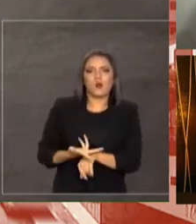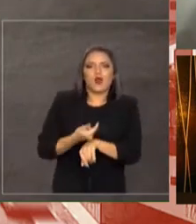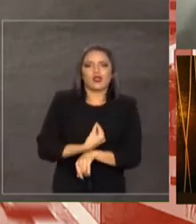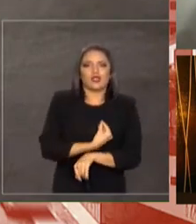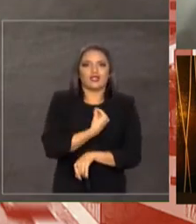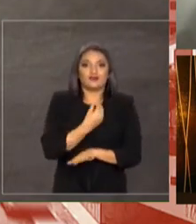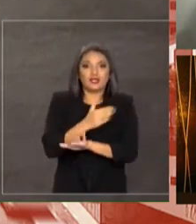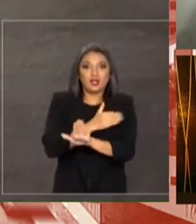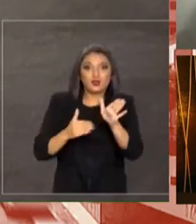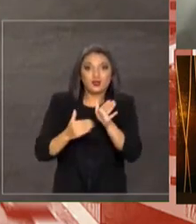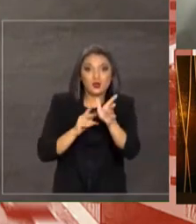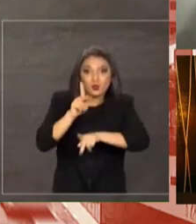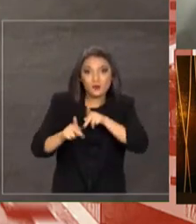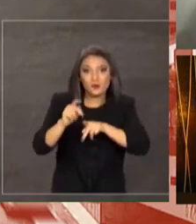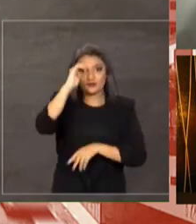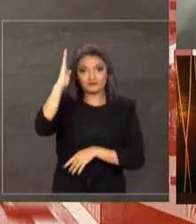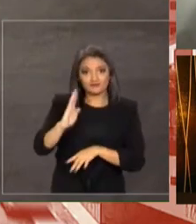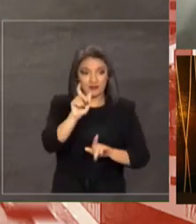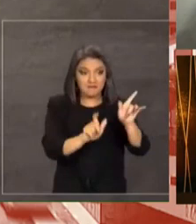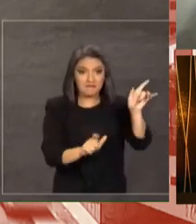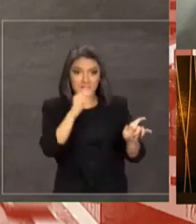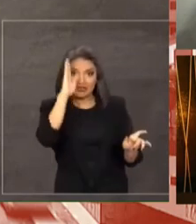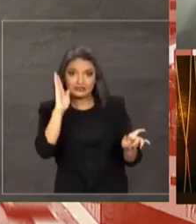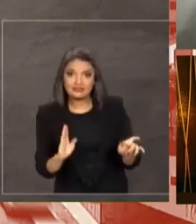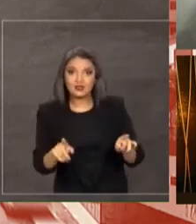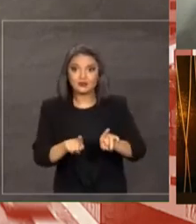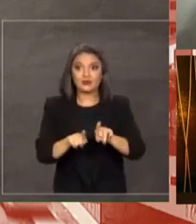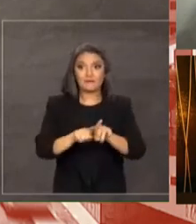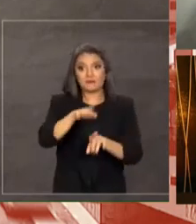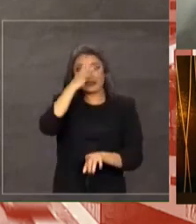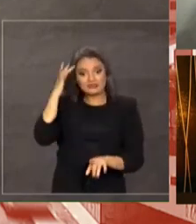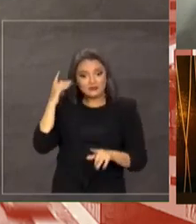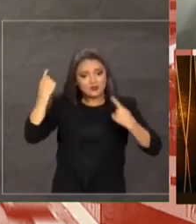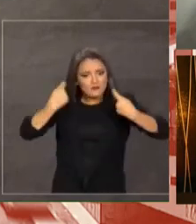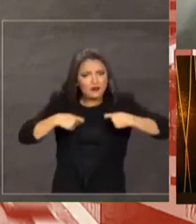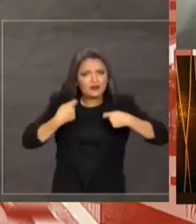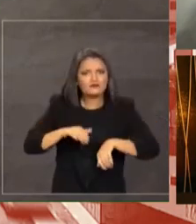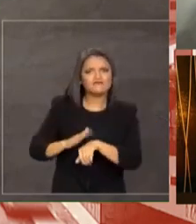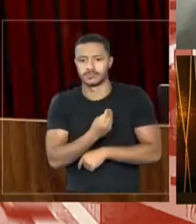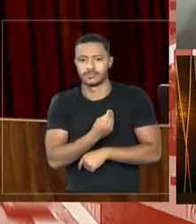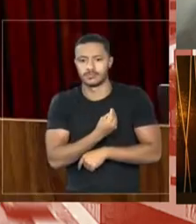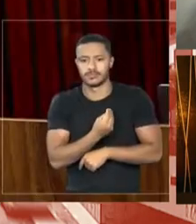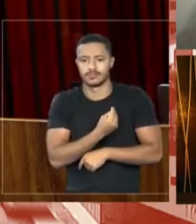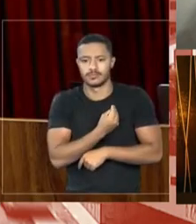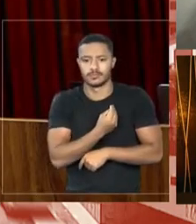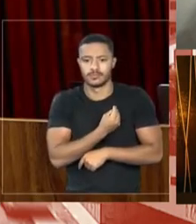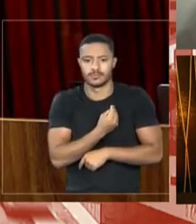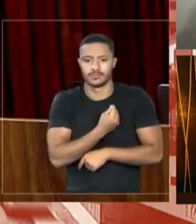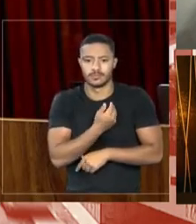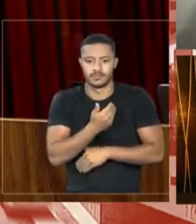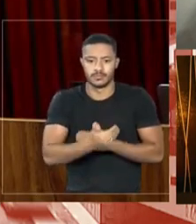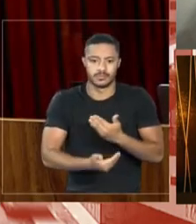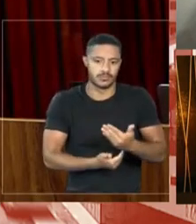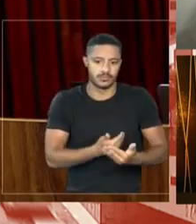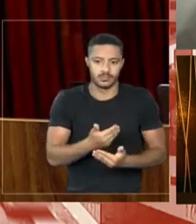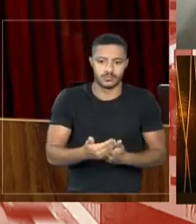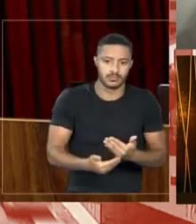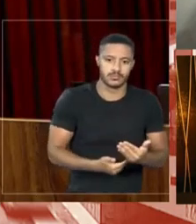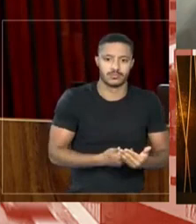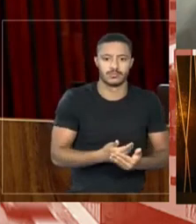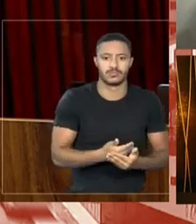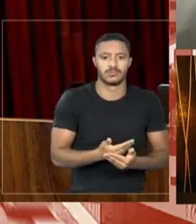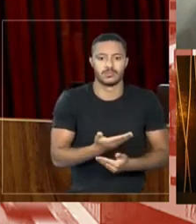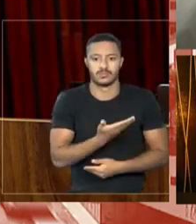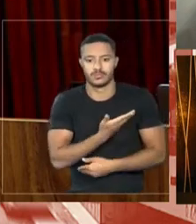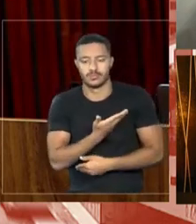Alexandre de Moraes eu preciso chamar atenção para dois pontos aqui primeiro ele apresenta o TSE Então essa chamadas que ele daí às vezes